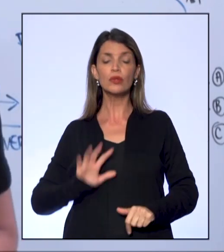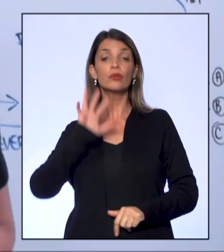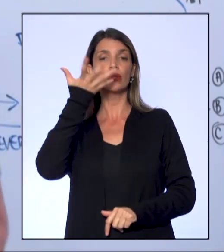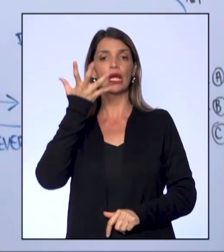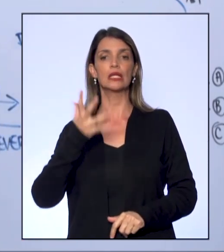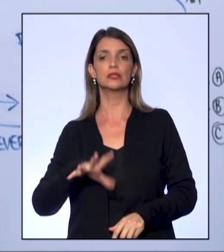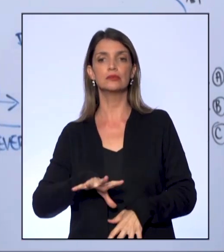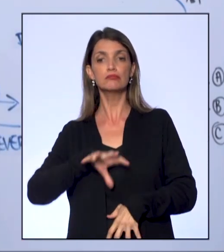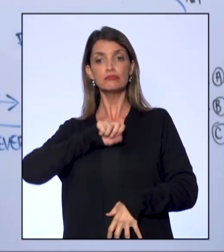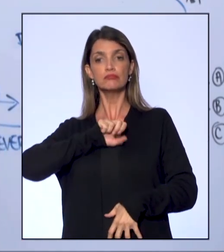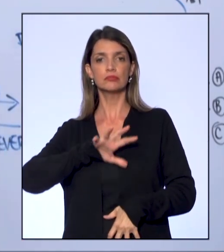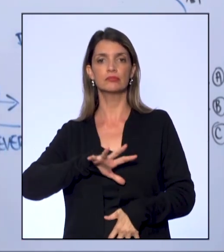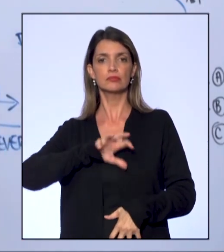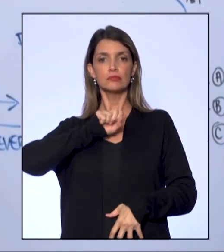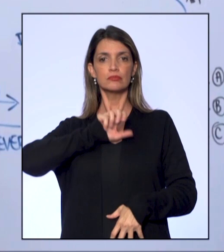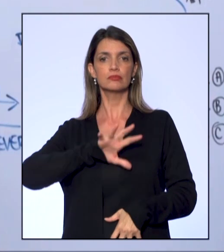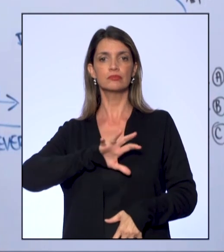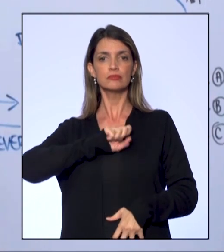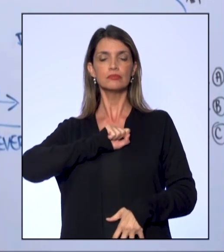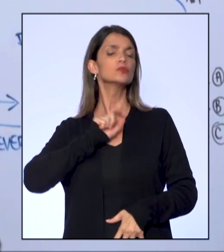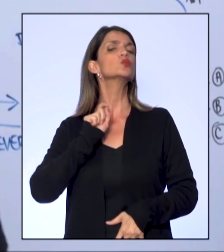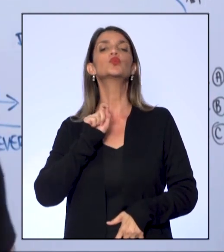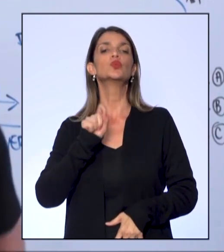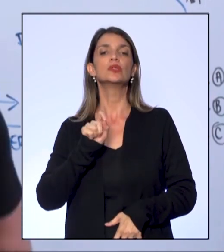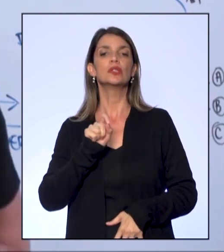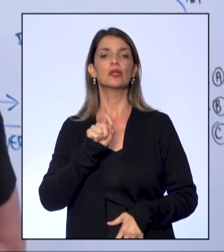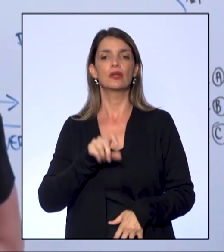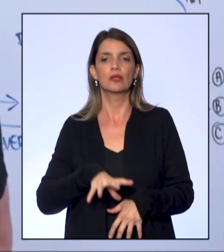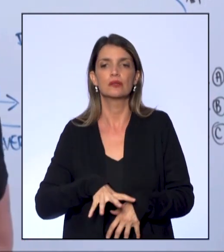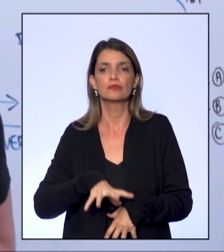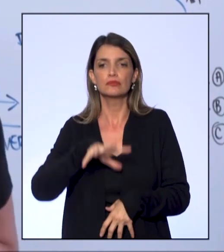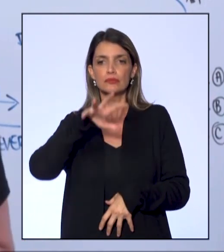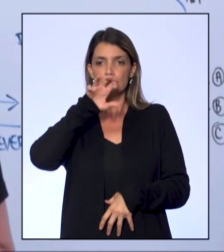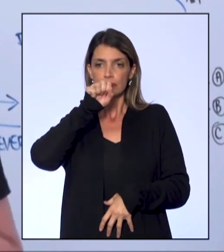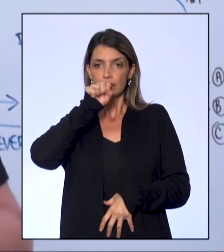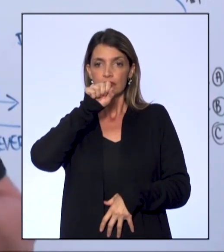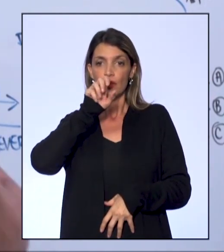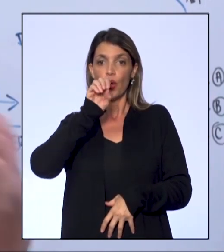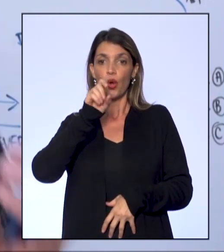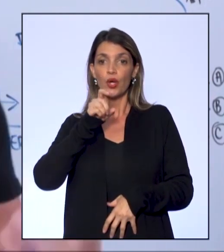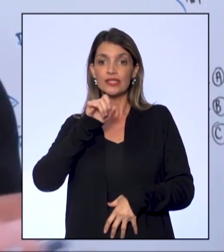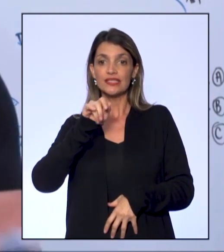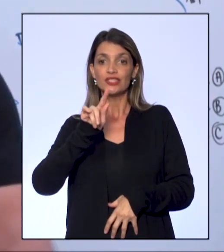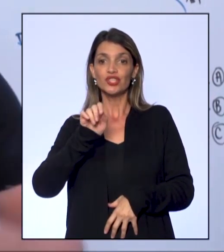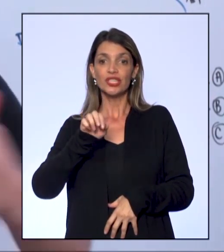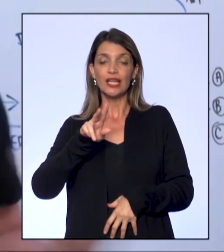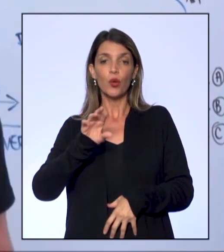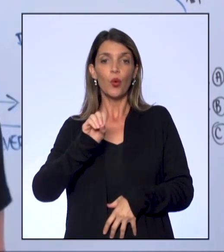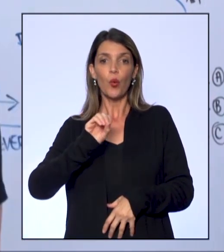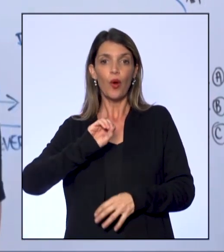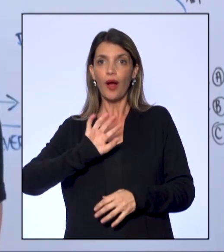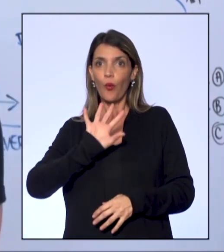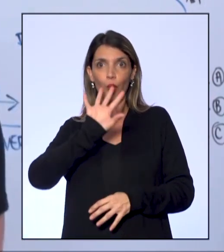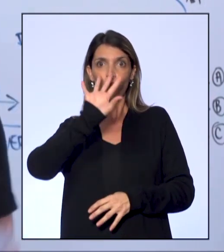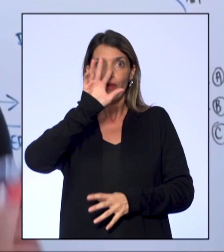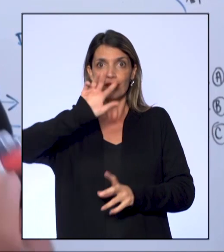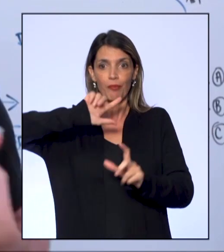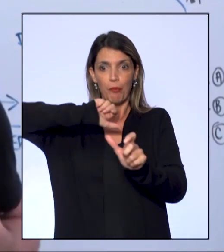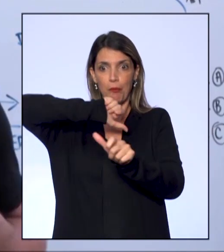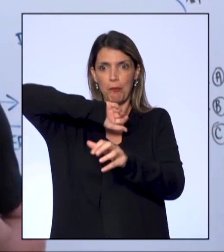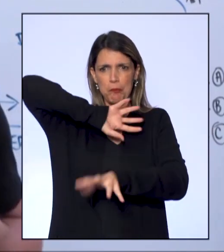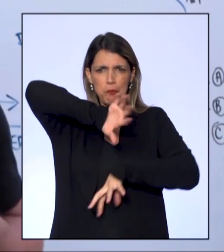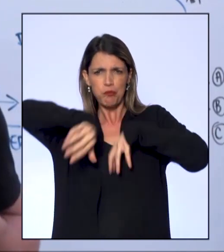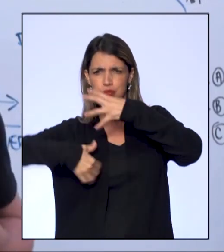a respiração. Você já ouviu falar de respiração? Pois é, a gente coloca oxigênio para dentro do nosso corpo e acontece muita reação